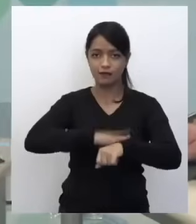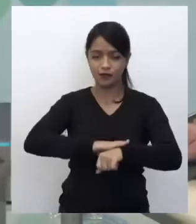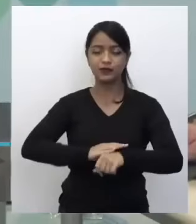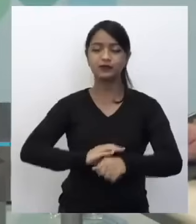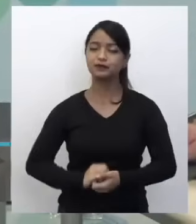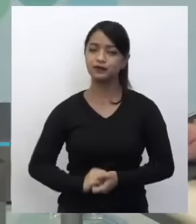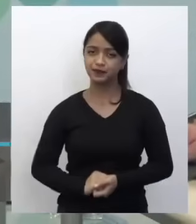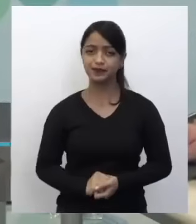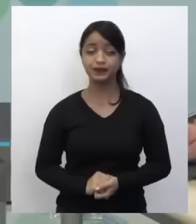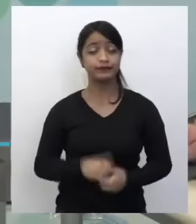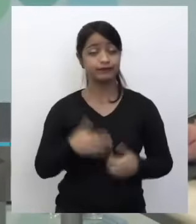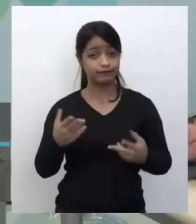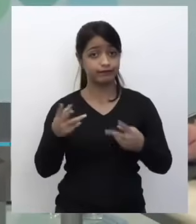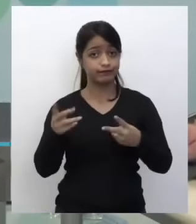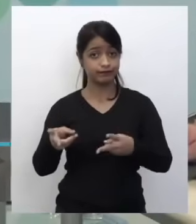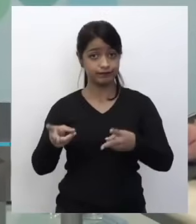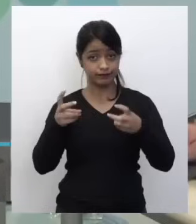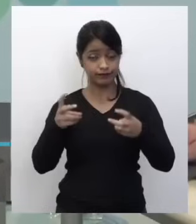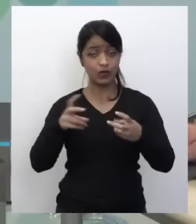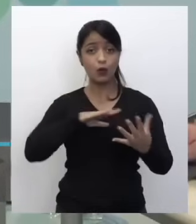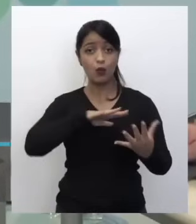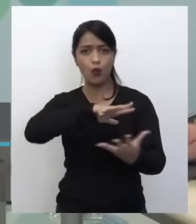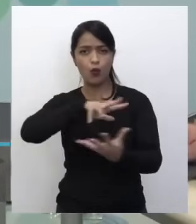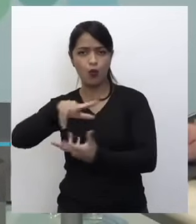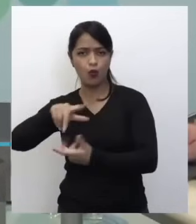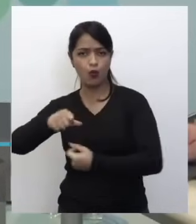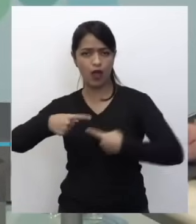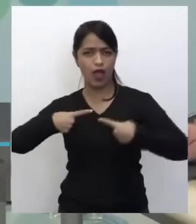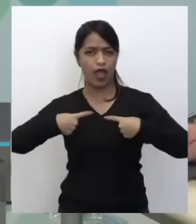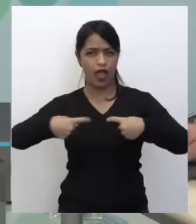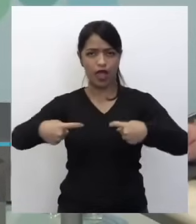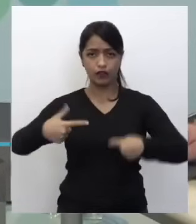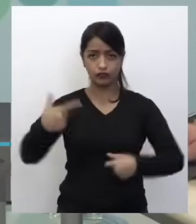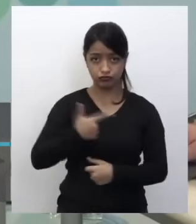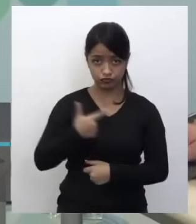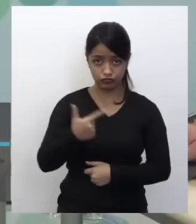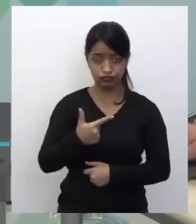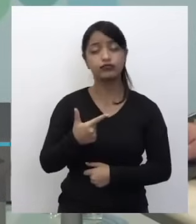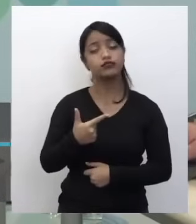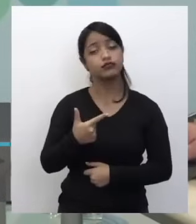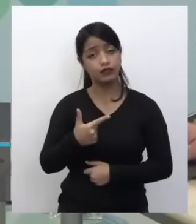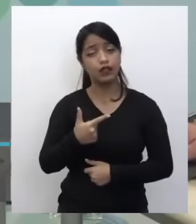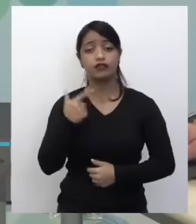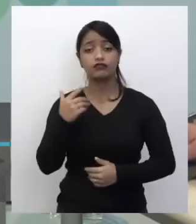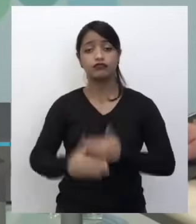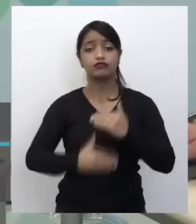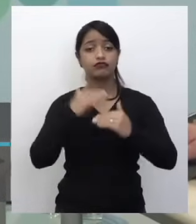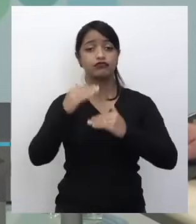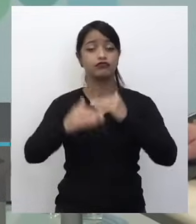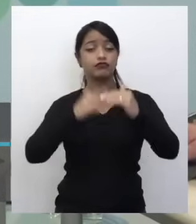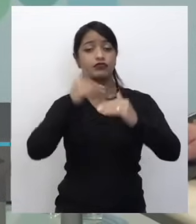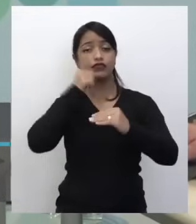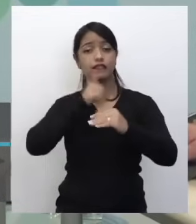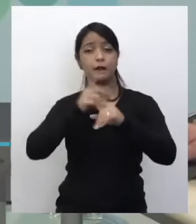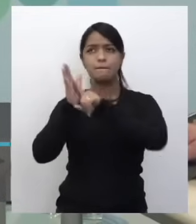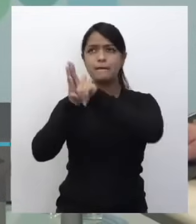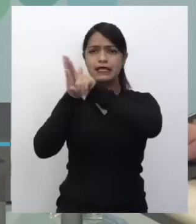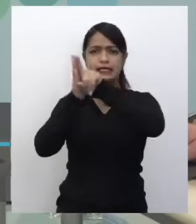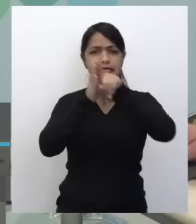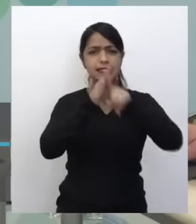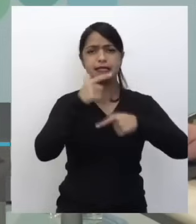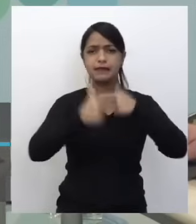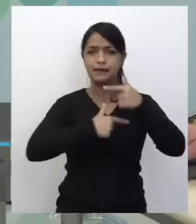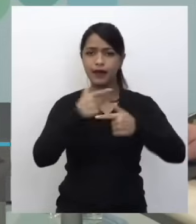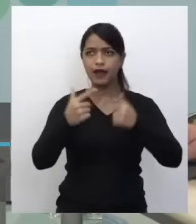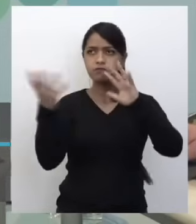a Segunda Guerra Mundial, ela teve um desenvolvimento, né, nessa área, na área da meteorologia, extremamente expressivo.